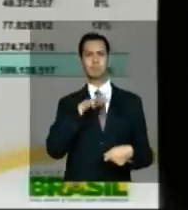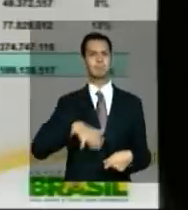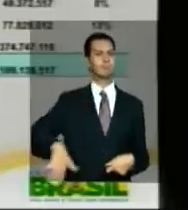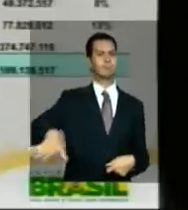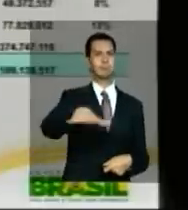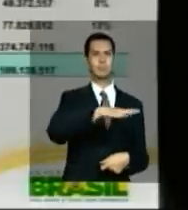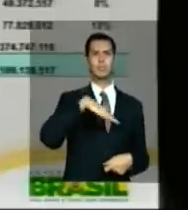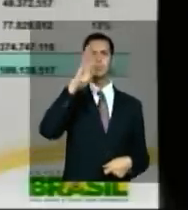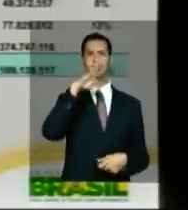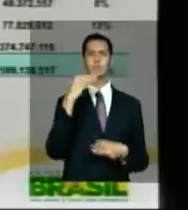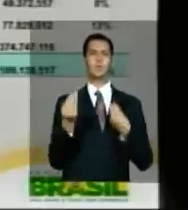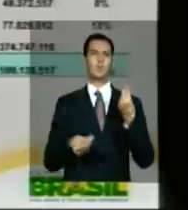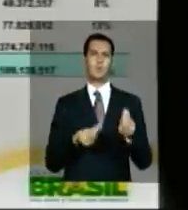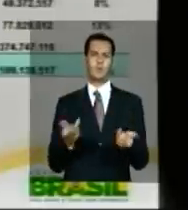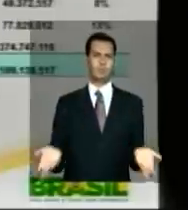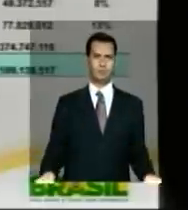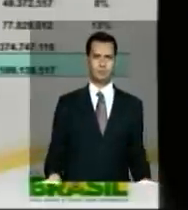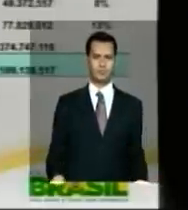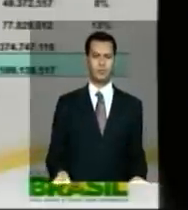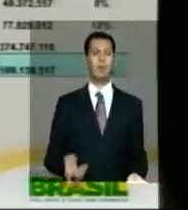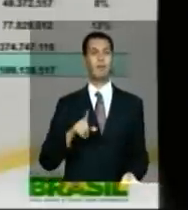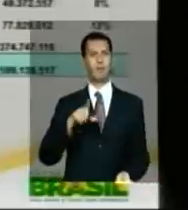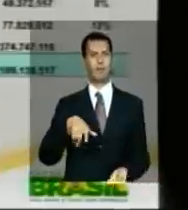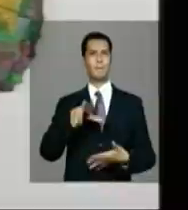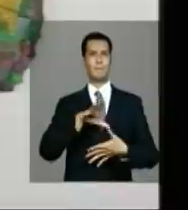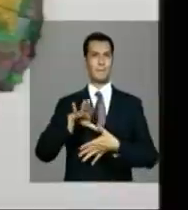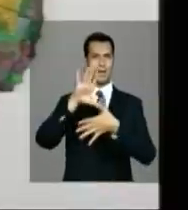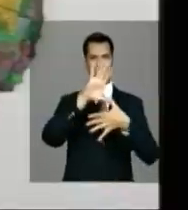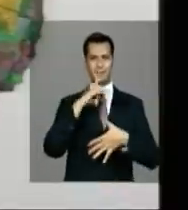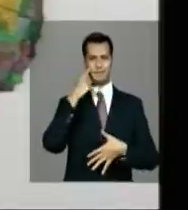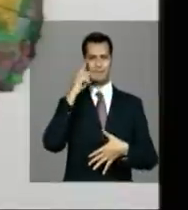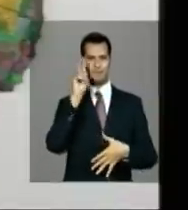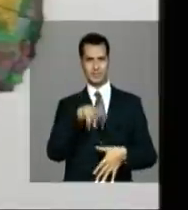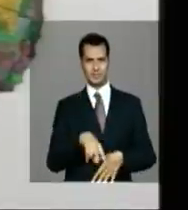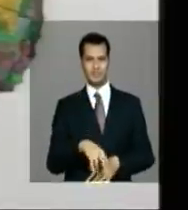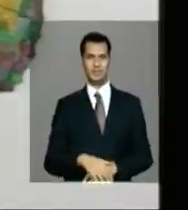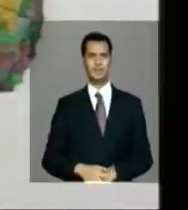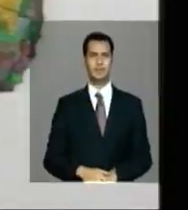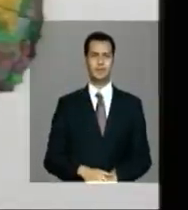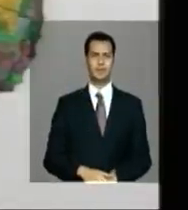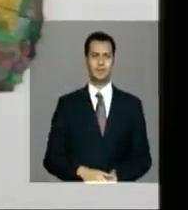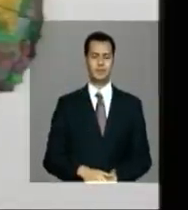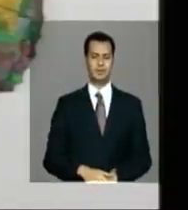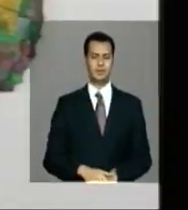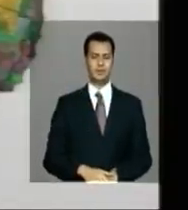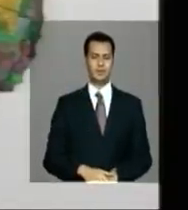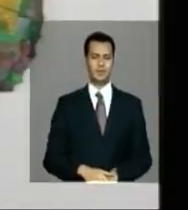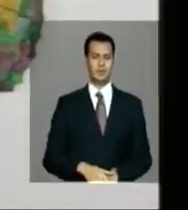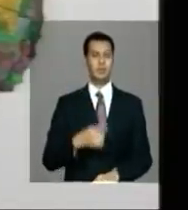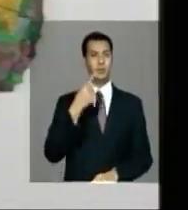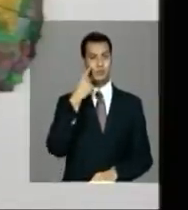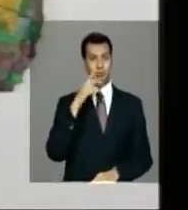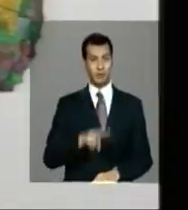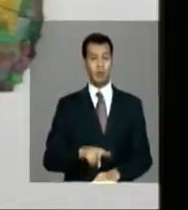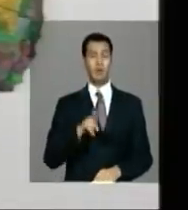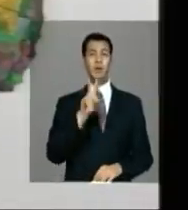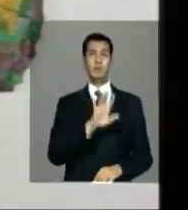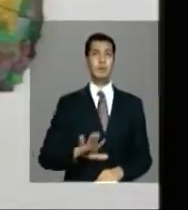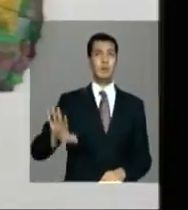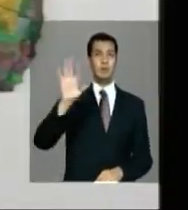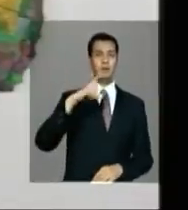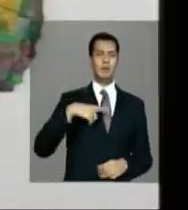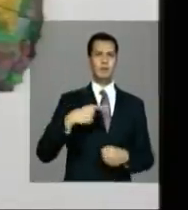e é o próximo o próximo mapa que nós vamos ver agora nós fizemos uma distribuição dos módulos fiscais por